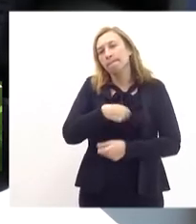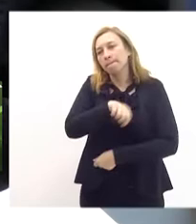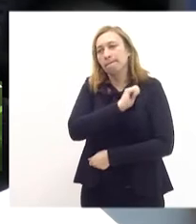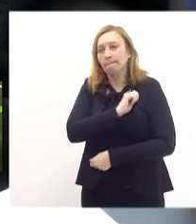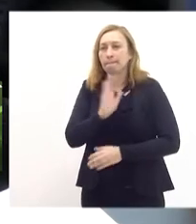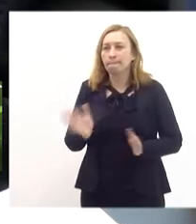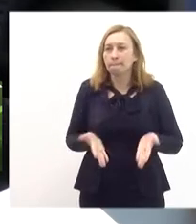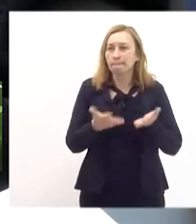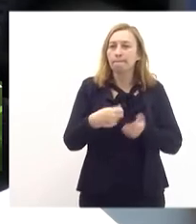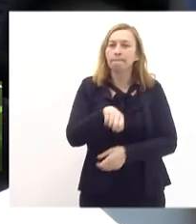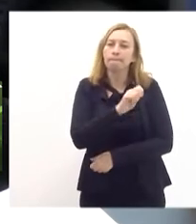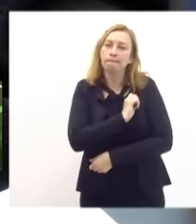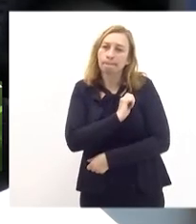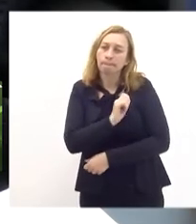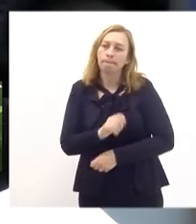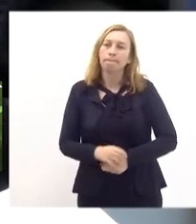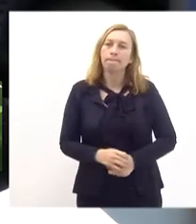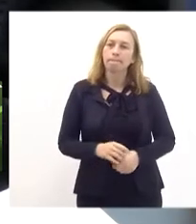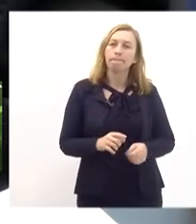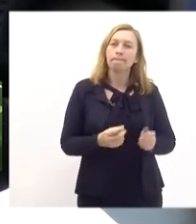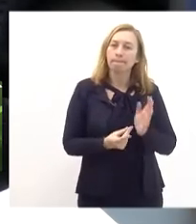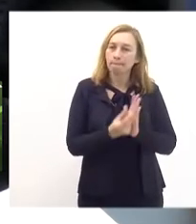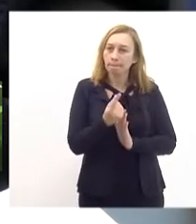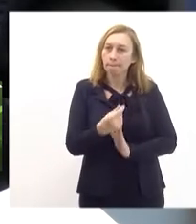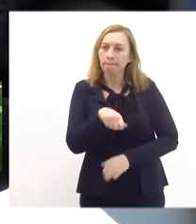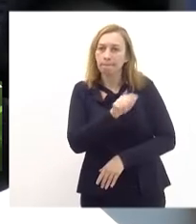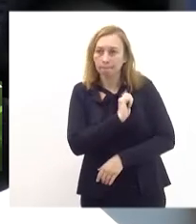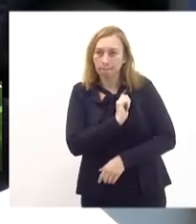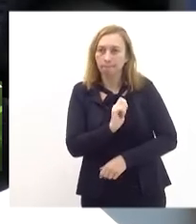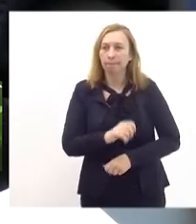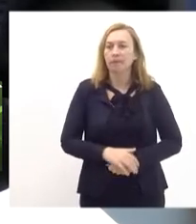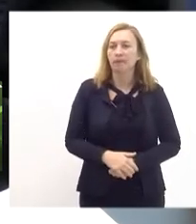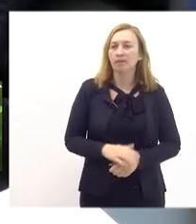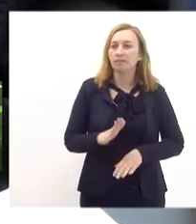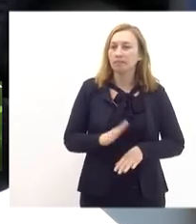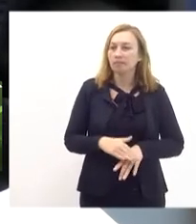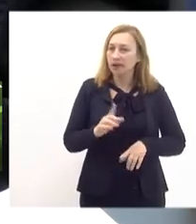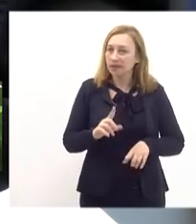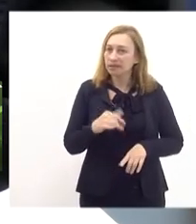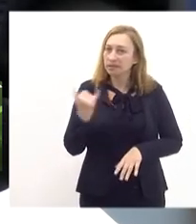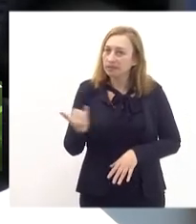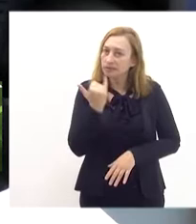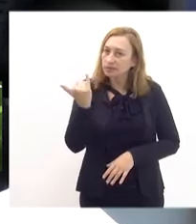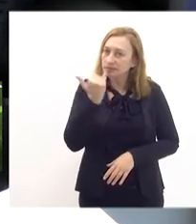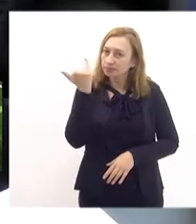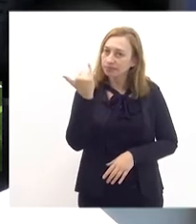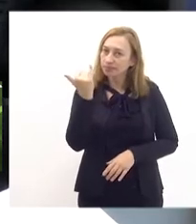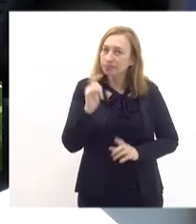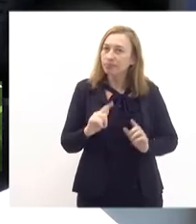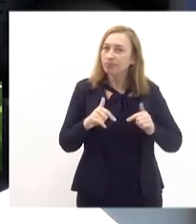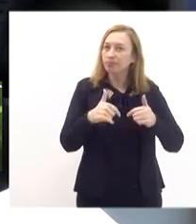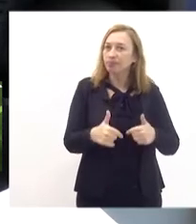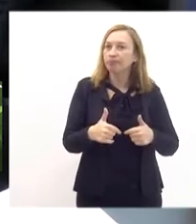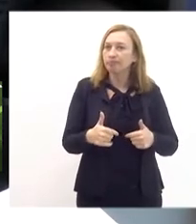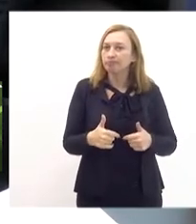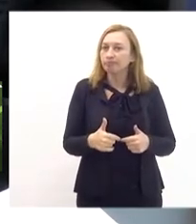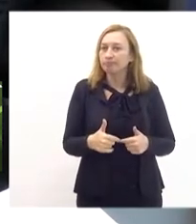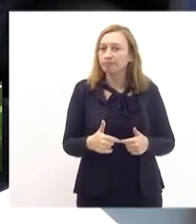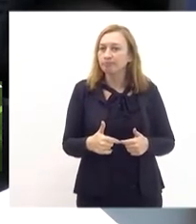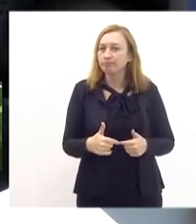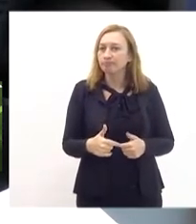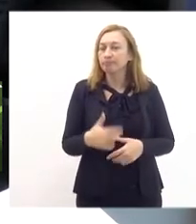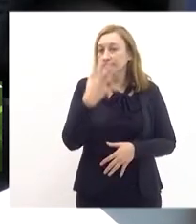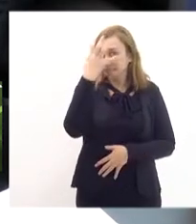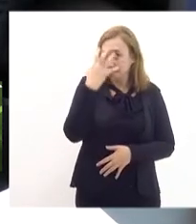de incentivos fiscais e financeiros fiscais. Mas, dada a importância dessas ações e o